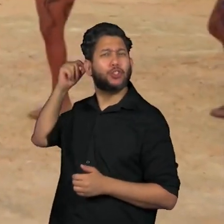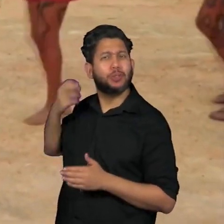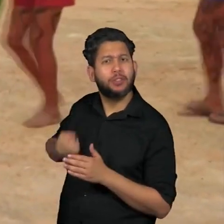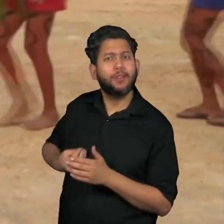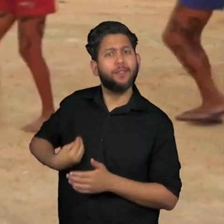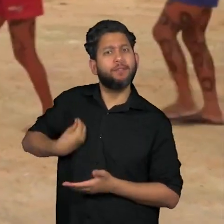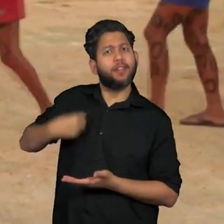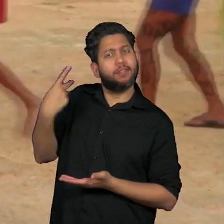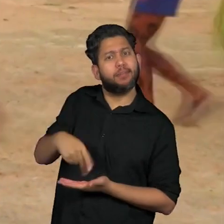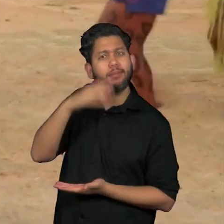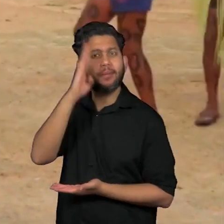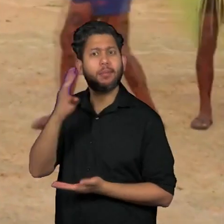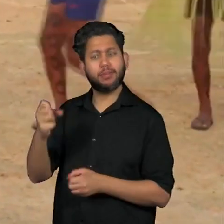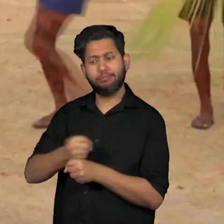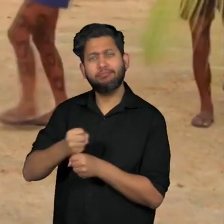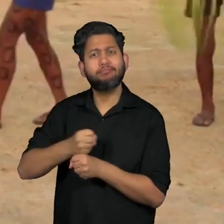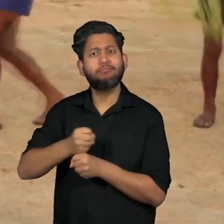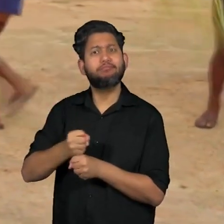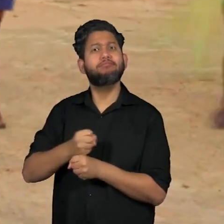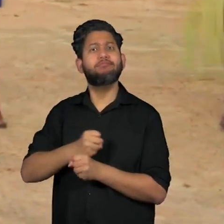povos milenares.